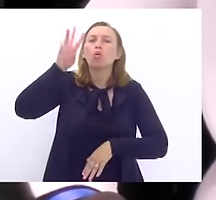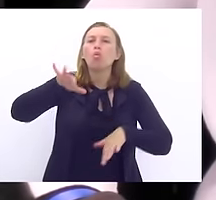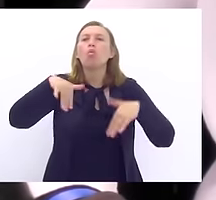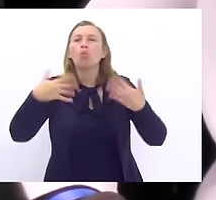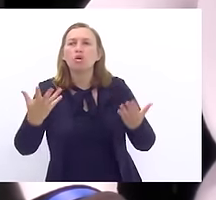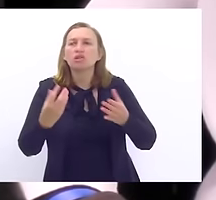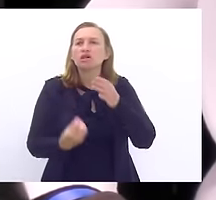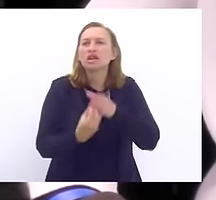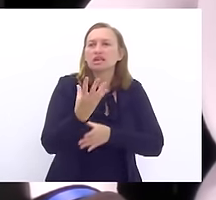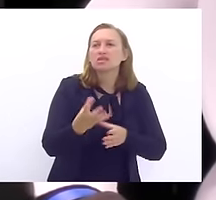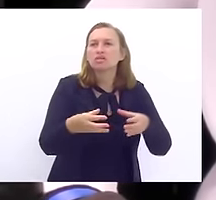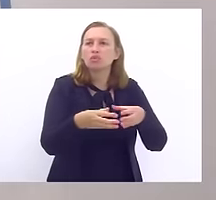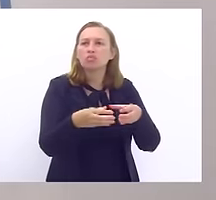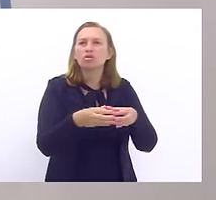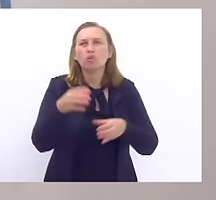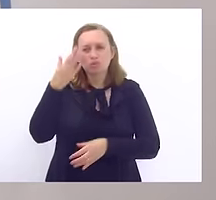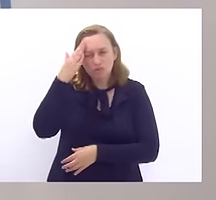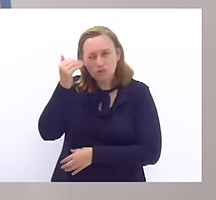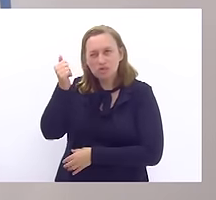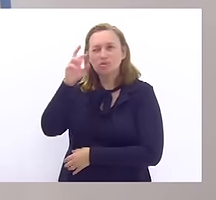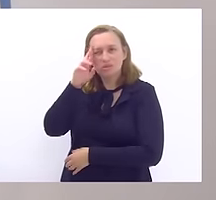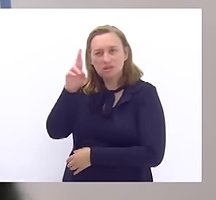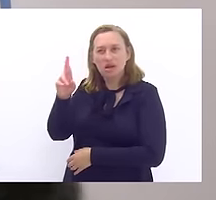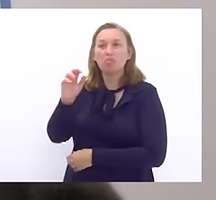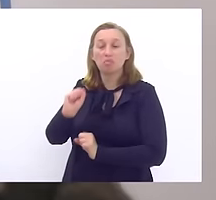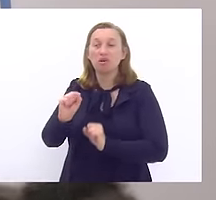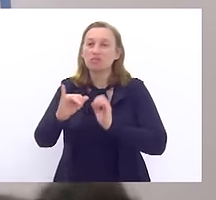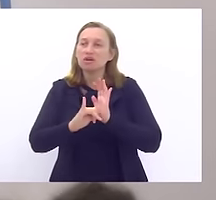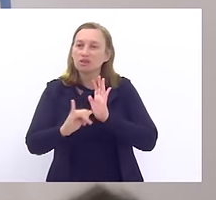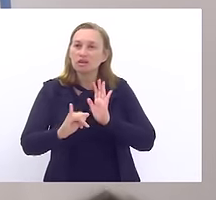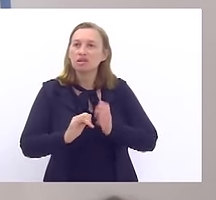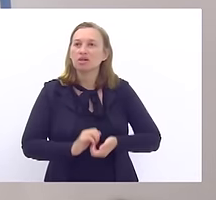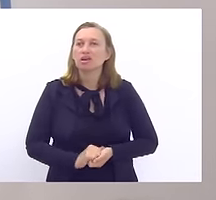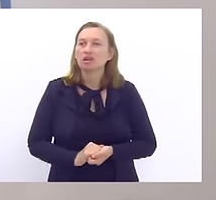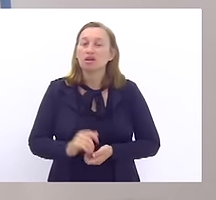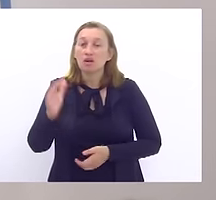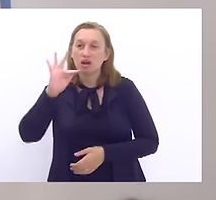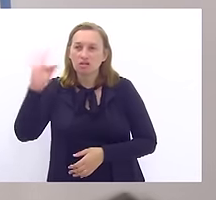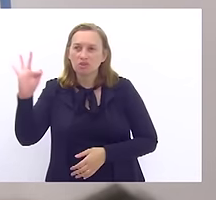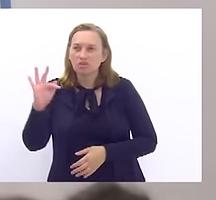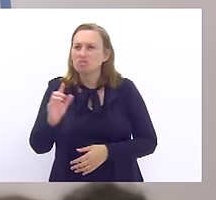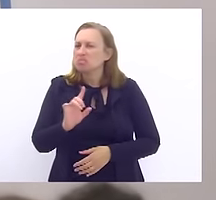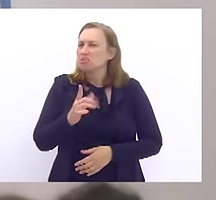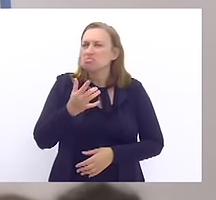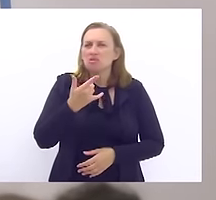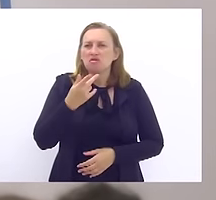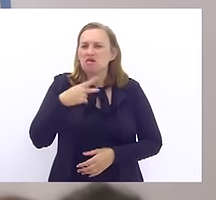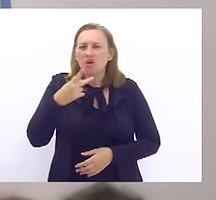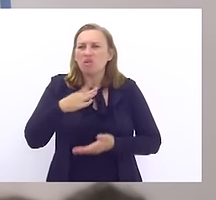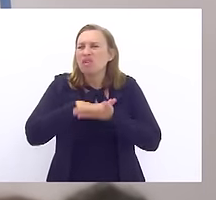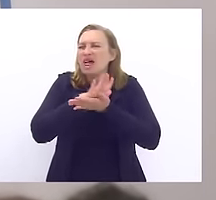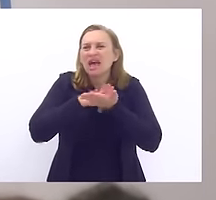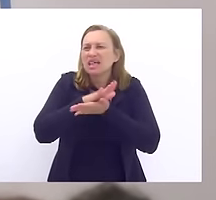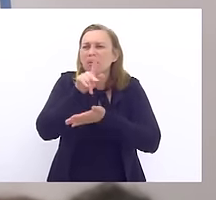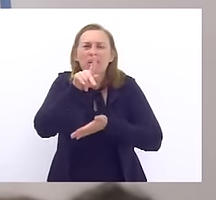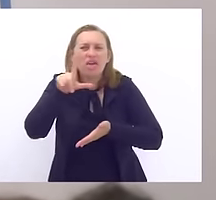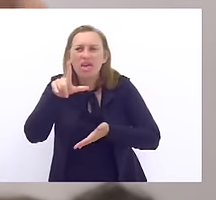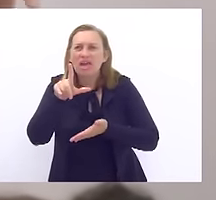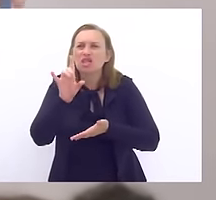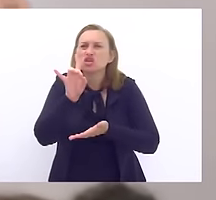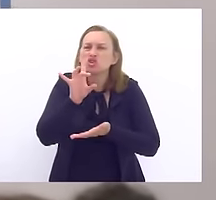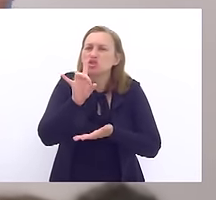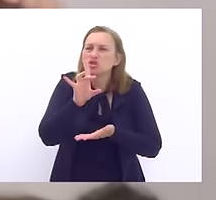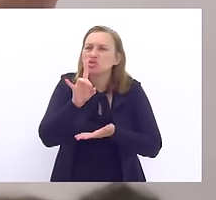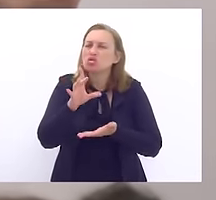senhor presidente o senhor sabe o senhor pode ver pelo Diário Oficial só que ninguém falou ele até agora Doutor a gente só tá